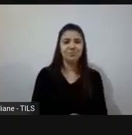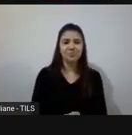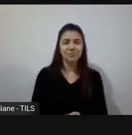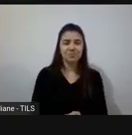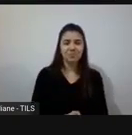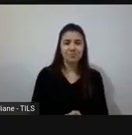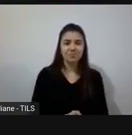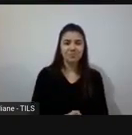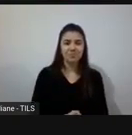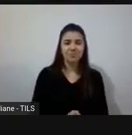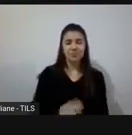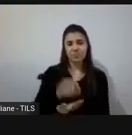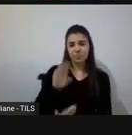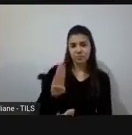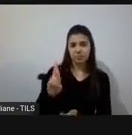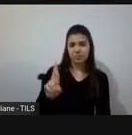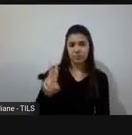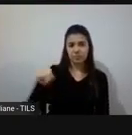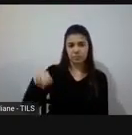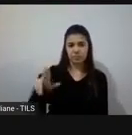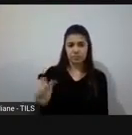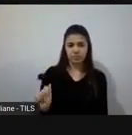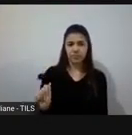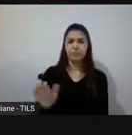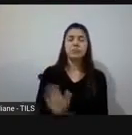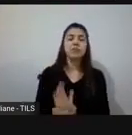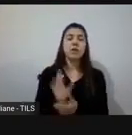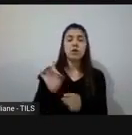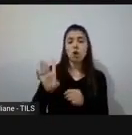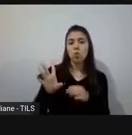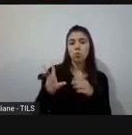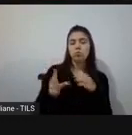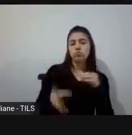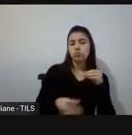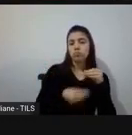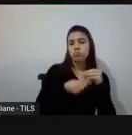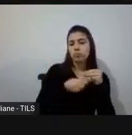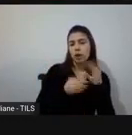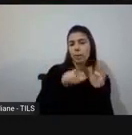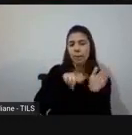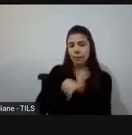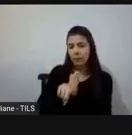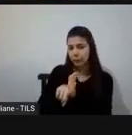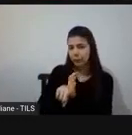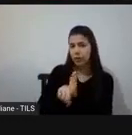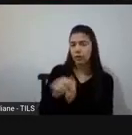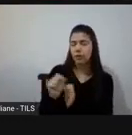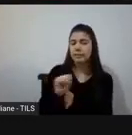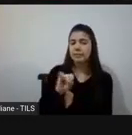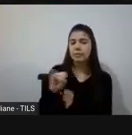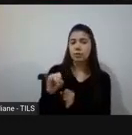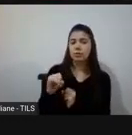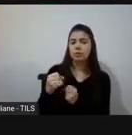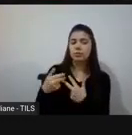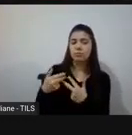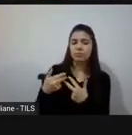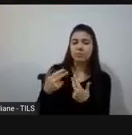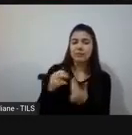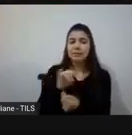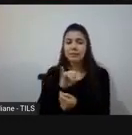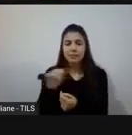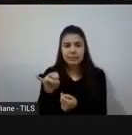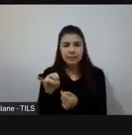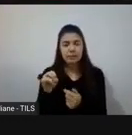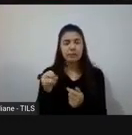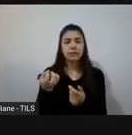Só ia ler um comentário da Adri Maltauro, que é uma pergunta se os casos de abuso, né, se após